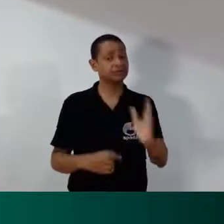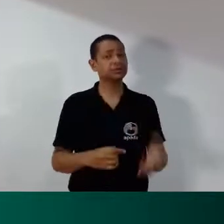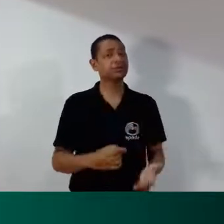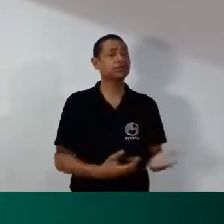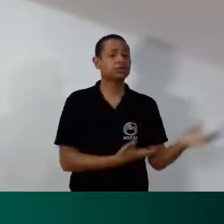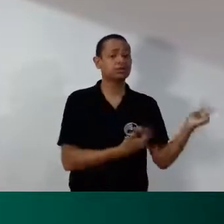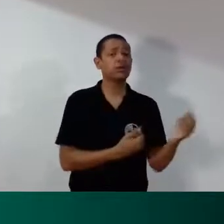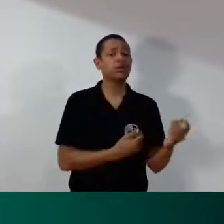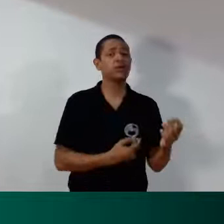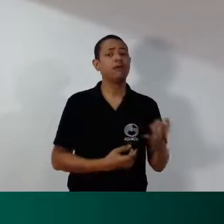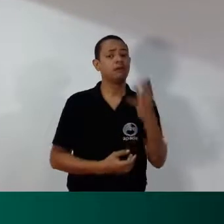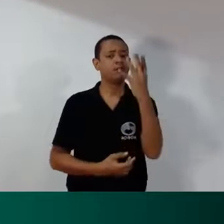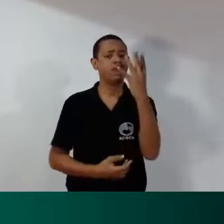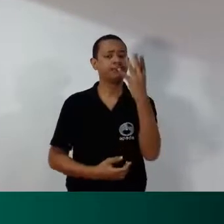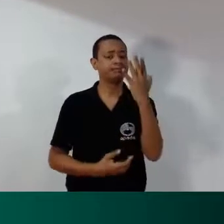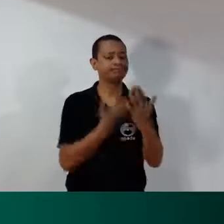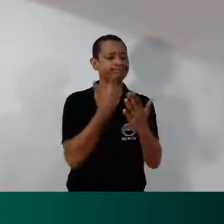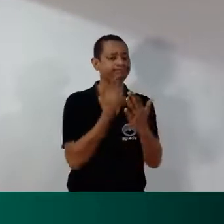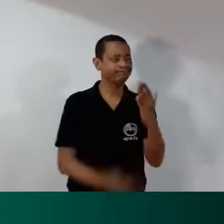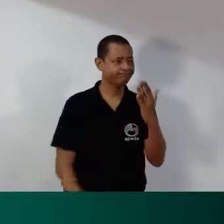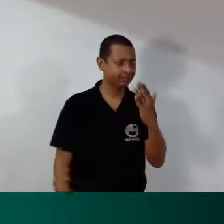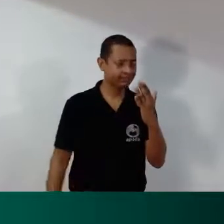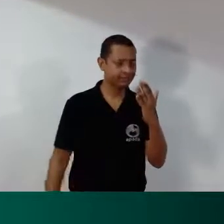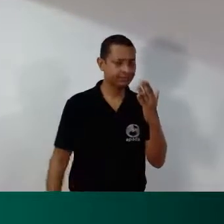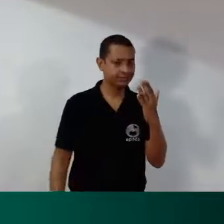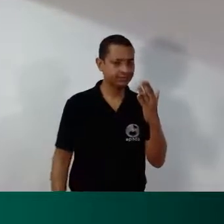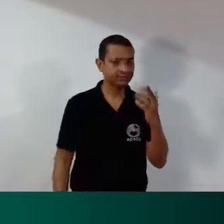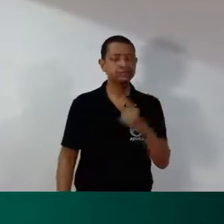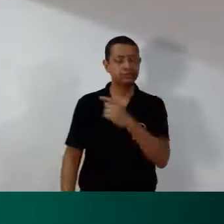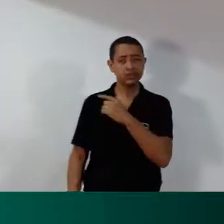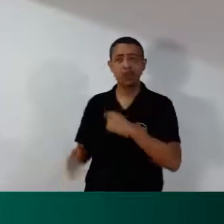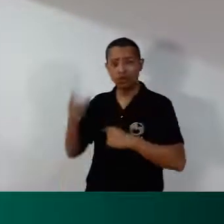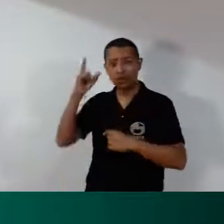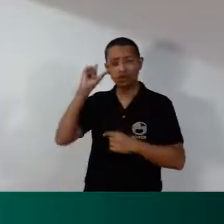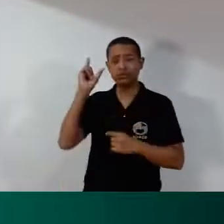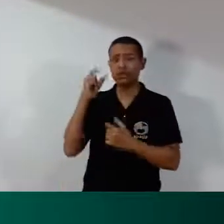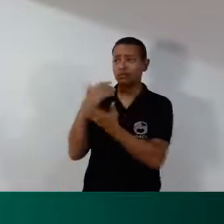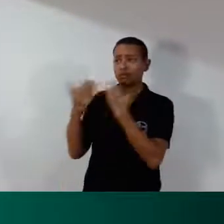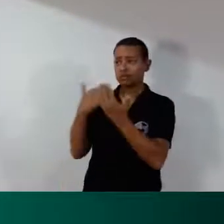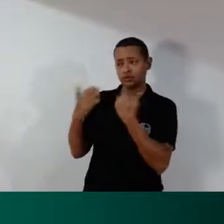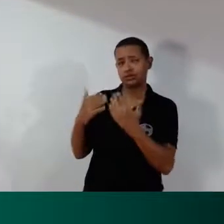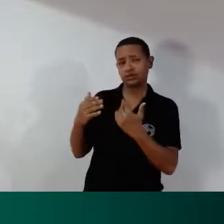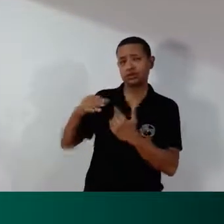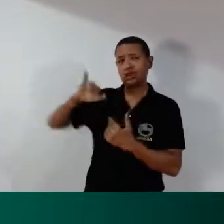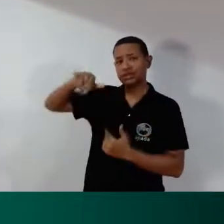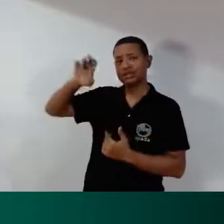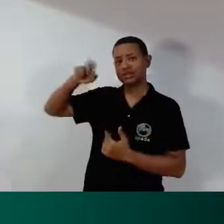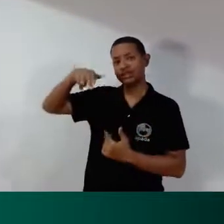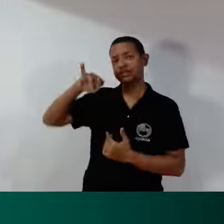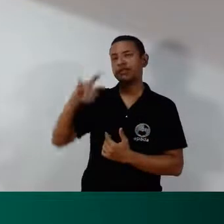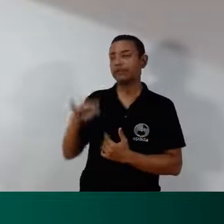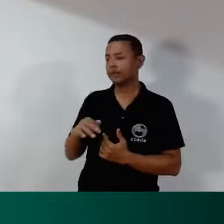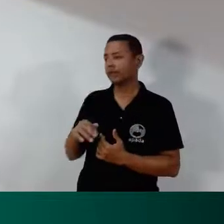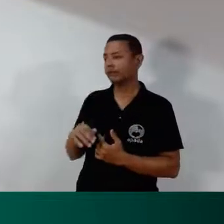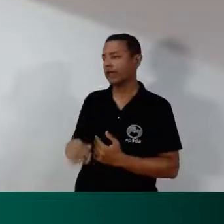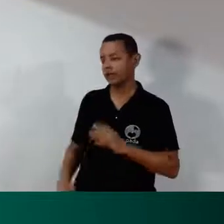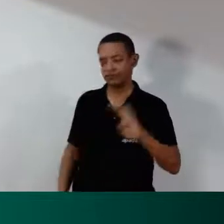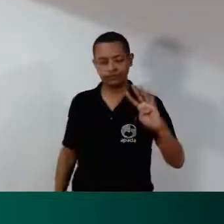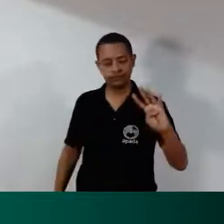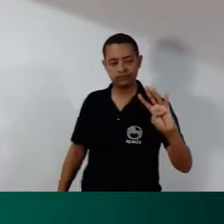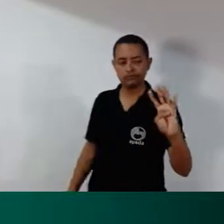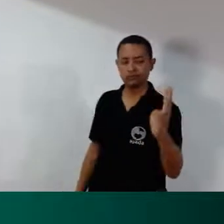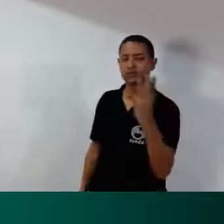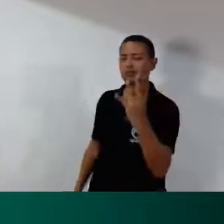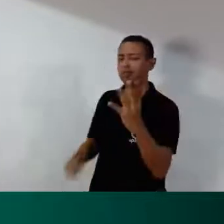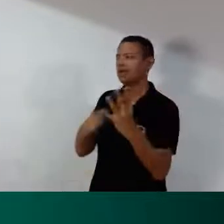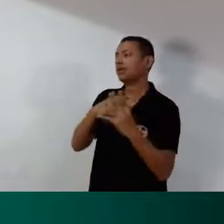fui para o n a levar uma companheira com a Jennifer que tá aqui né eu falei nós só perdemos quatro jovens todos os quatro foram